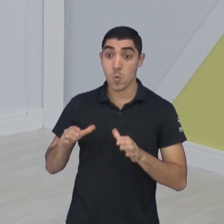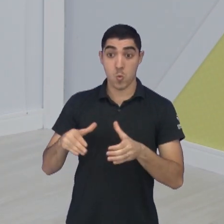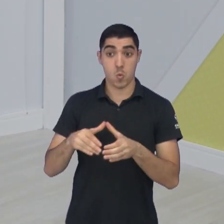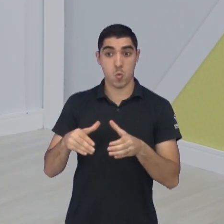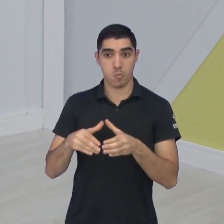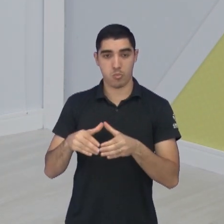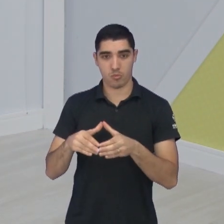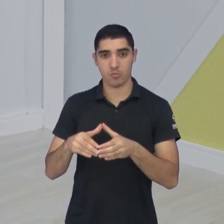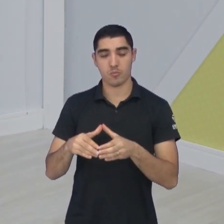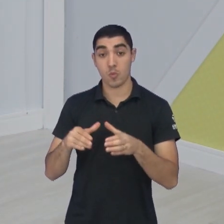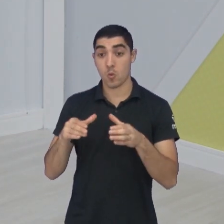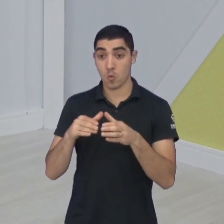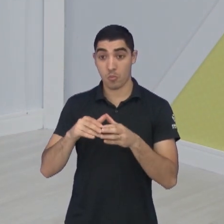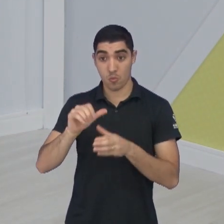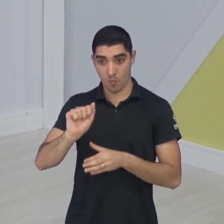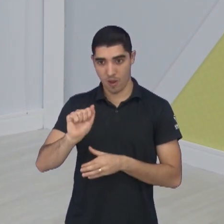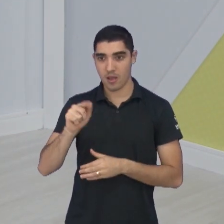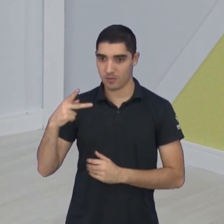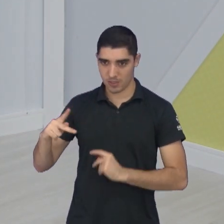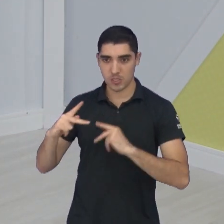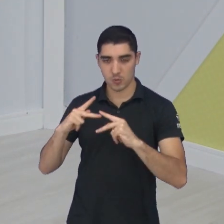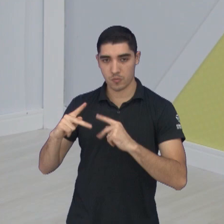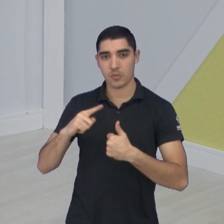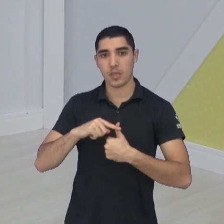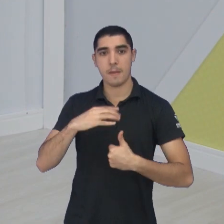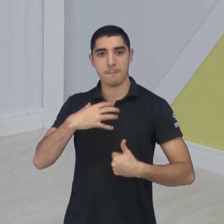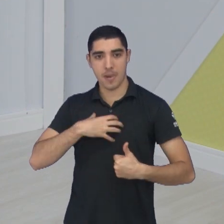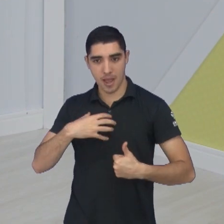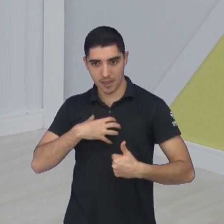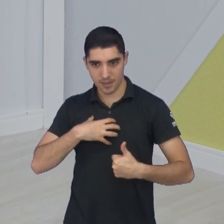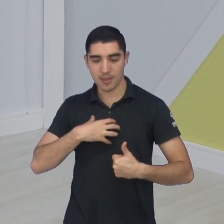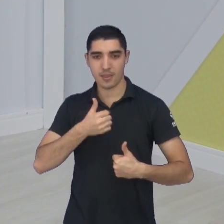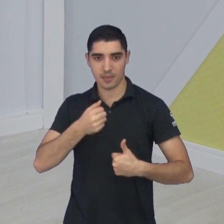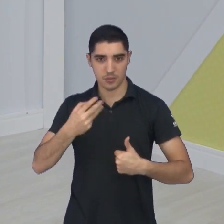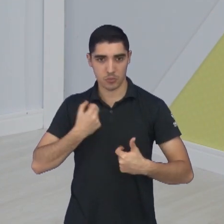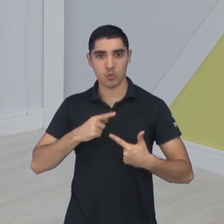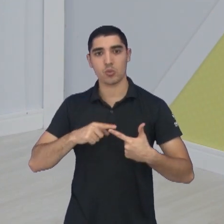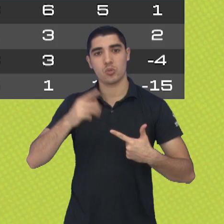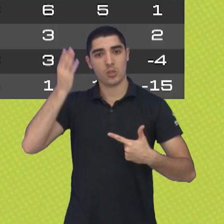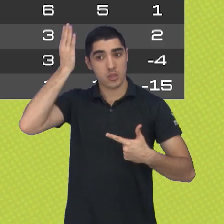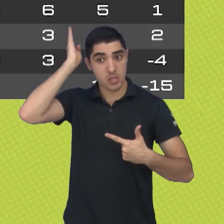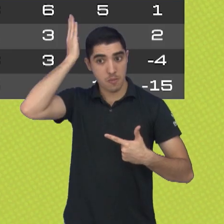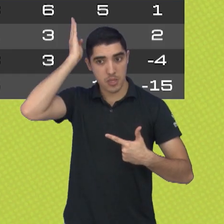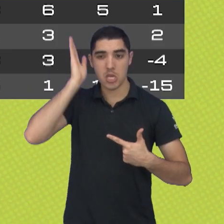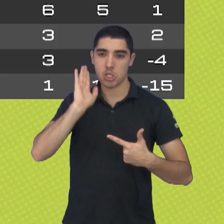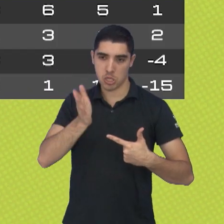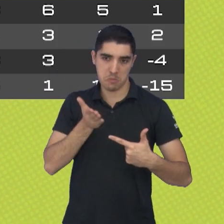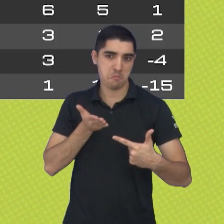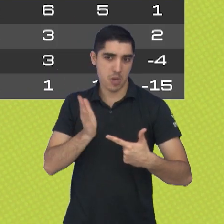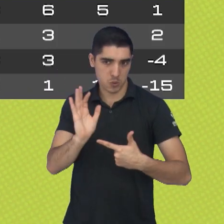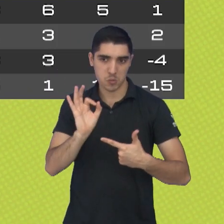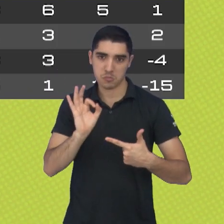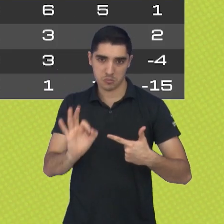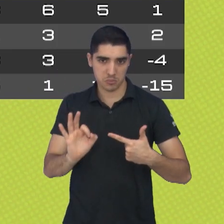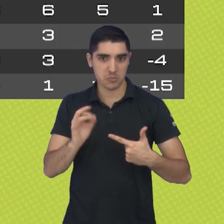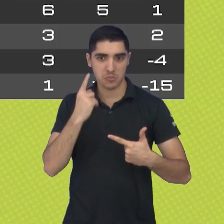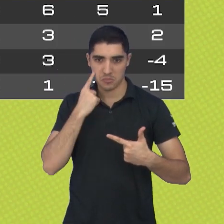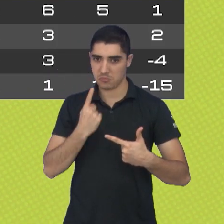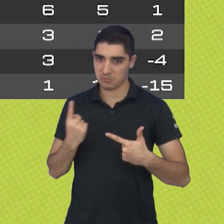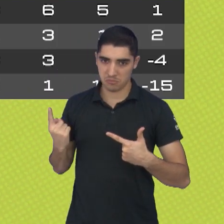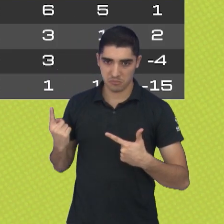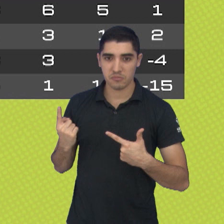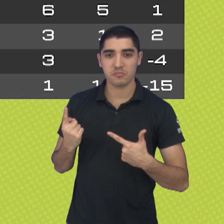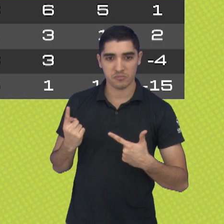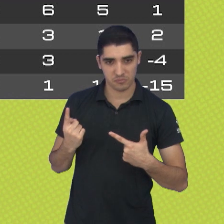No grupo, que é o grupo A, o grupo do São José, olha só, Bahia 13 pontos, está classificado, Taubaté também praticamente classificado, só uma catástrofe tira